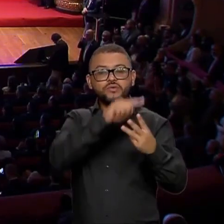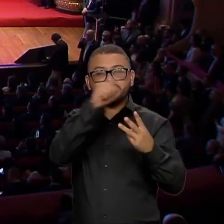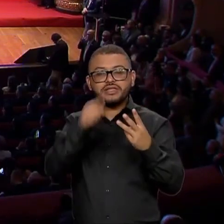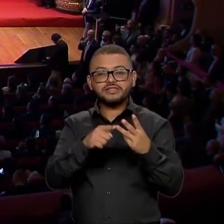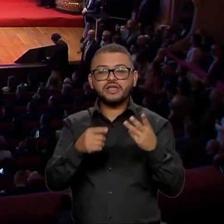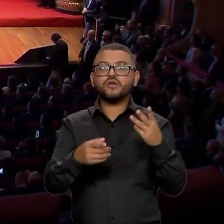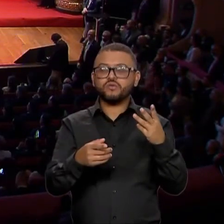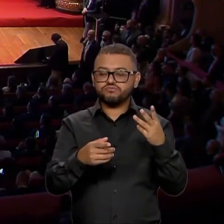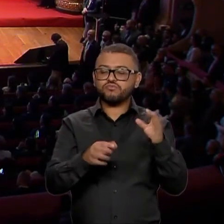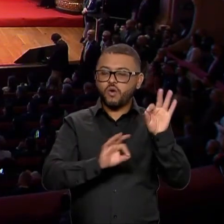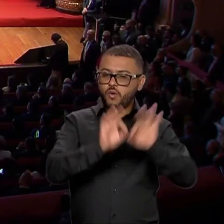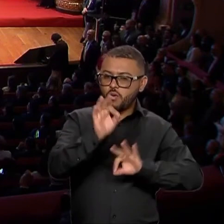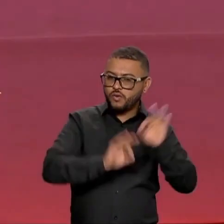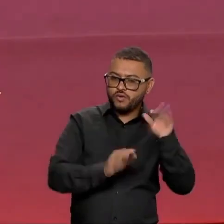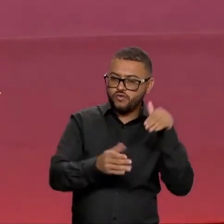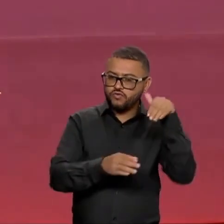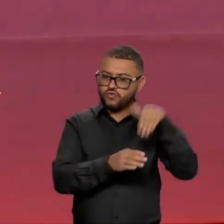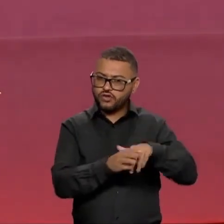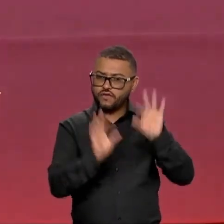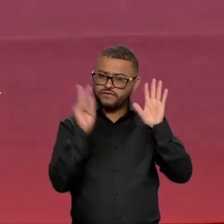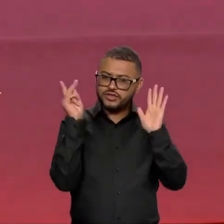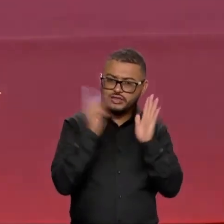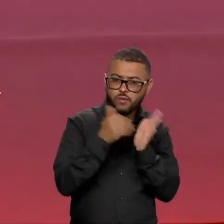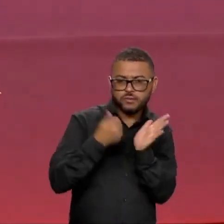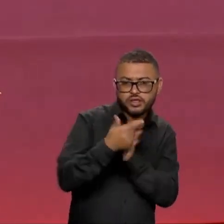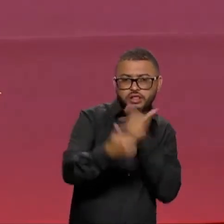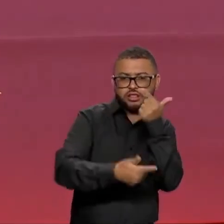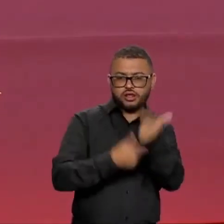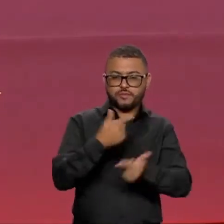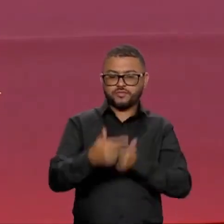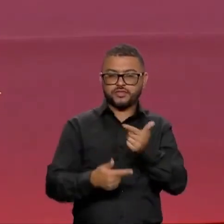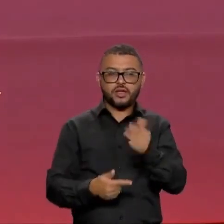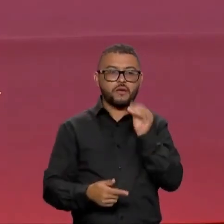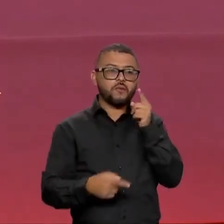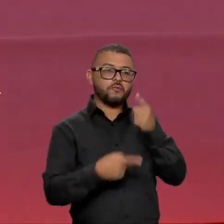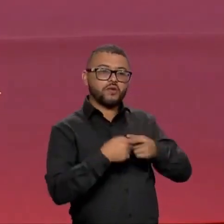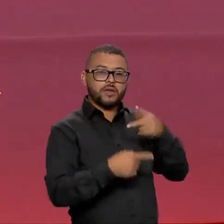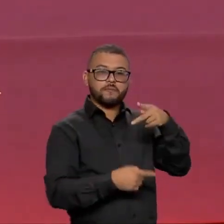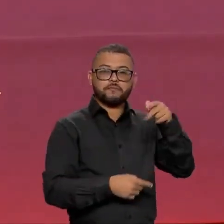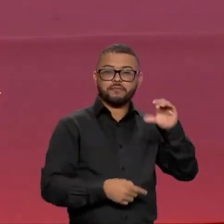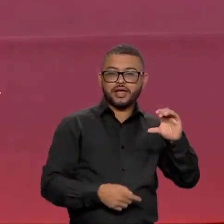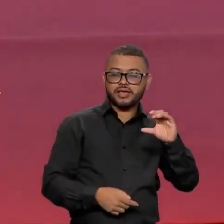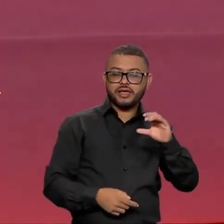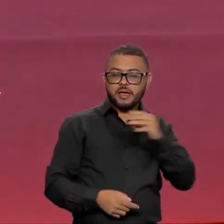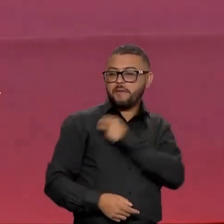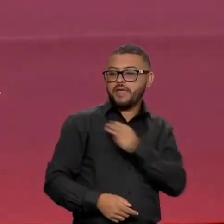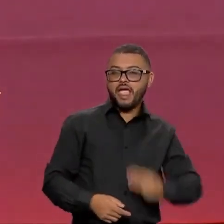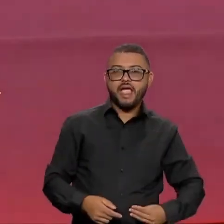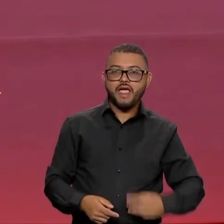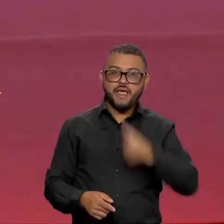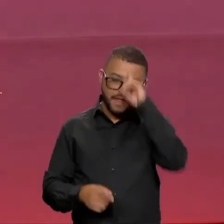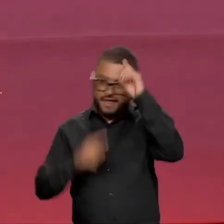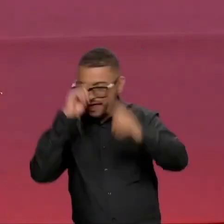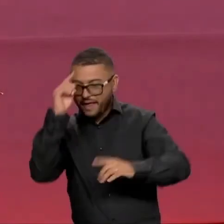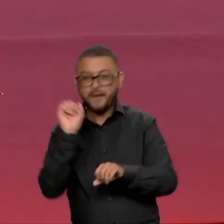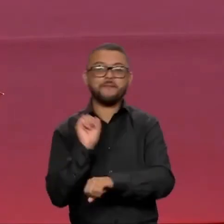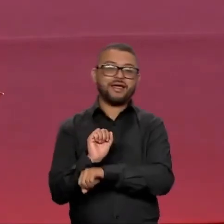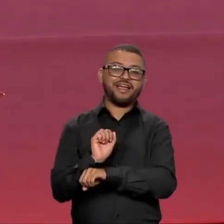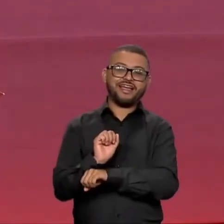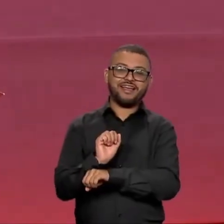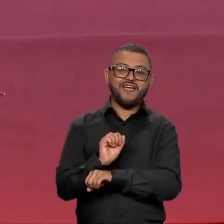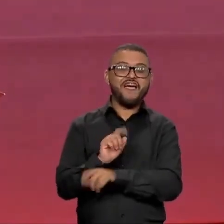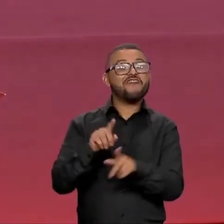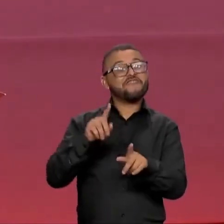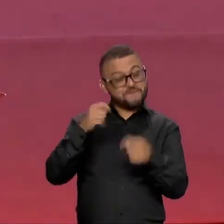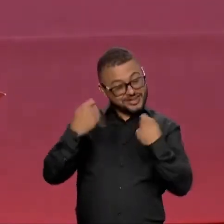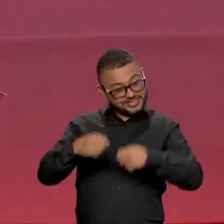mandato, porque a partir do PAC, ministro vai parar de ter ideia, ministro vai ter que